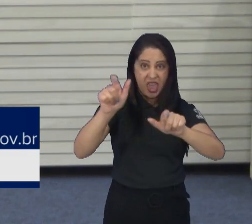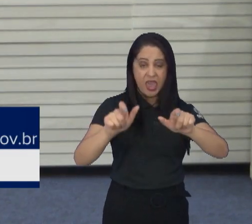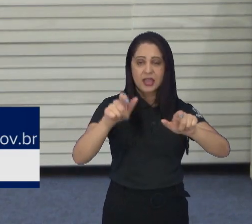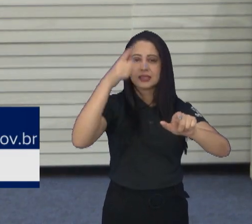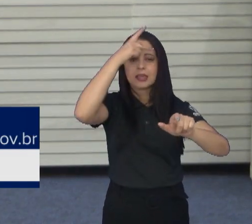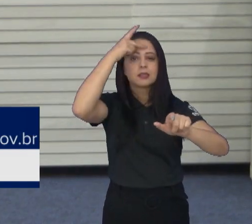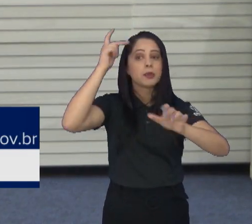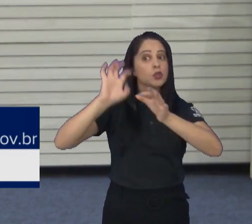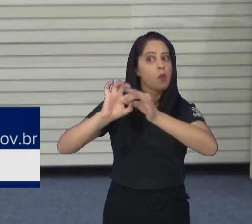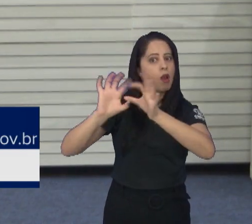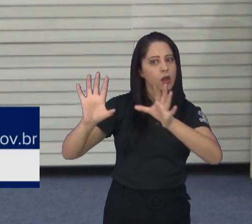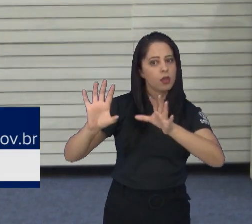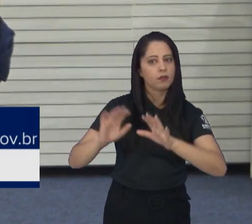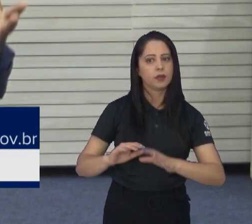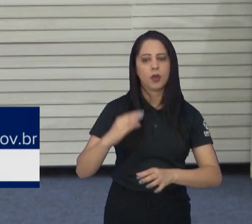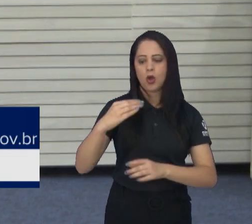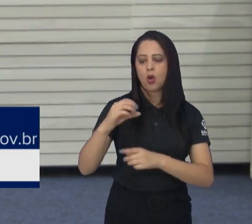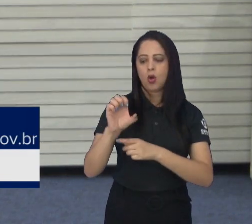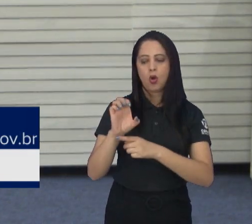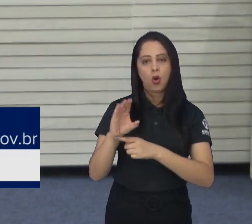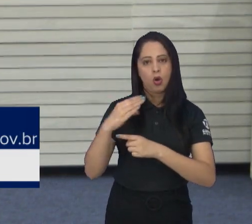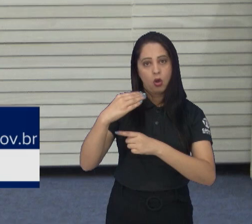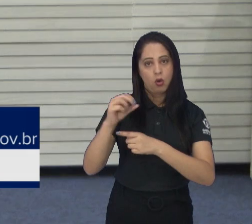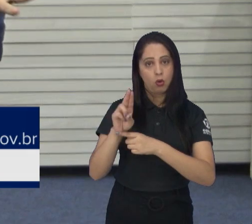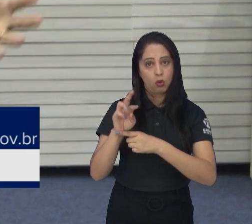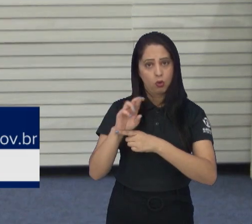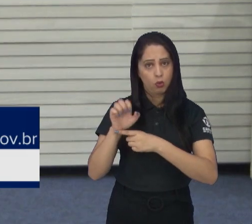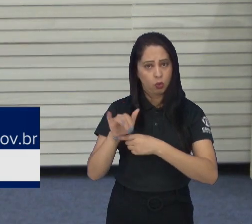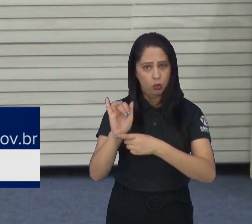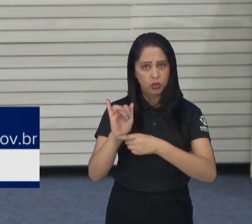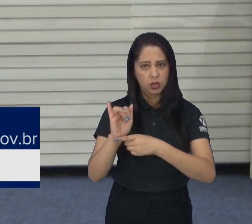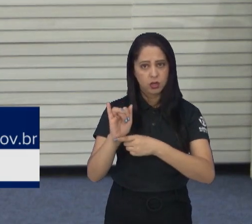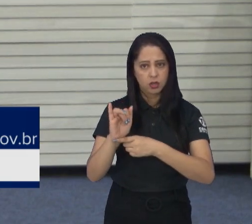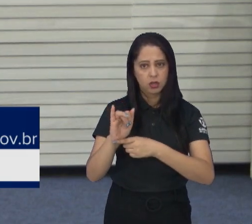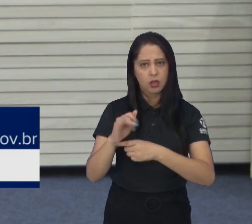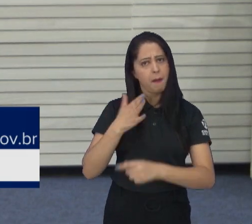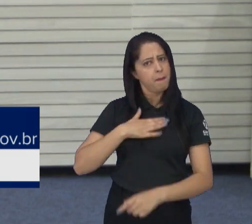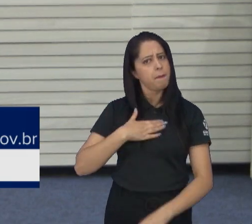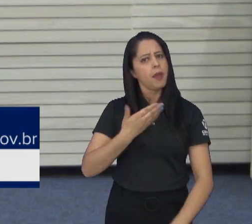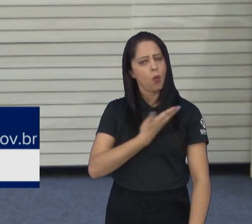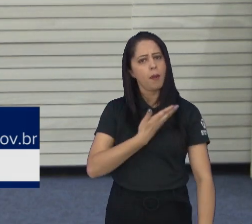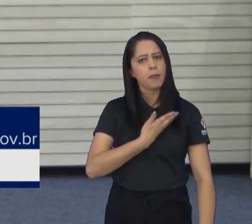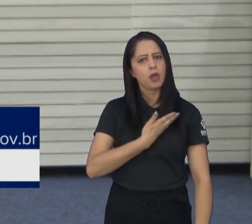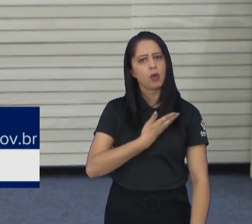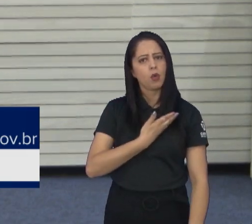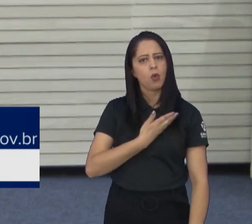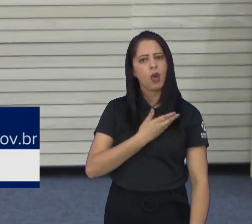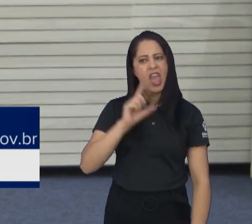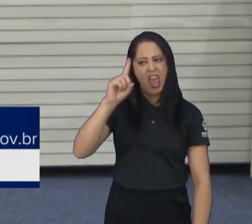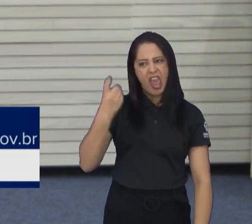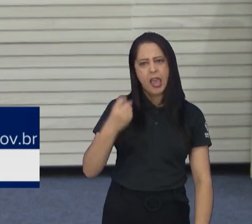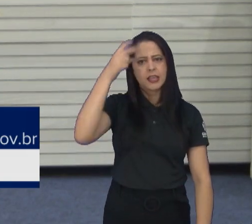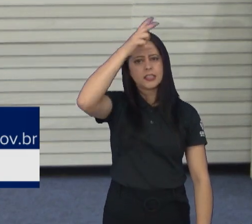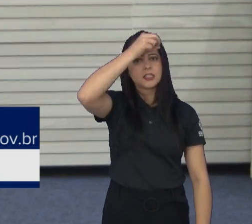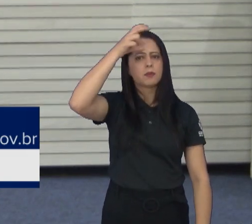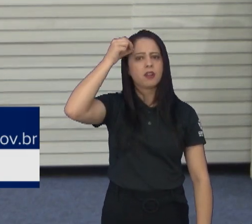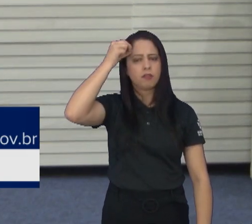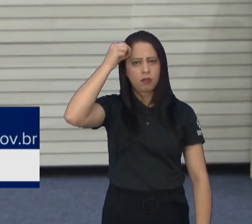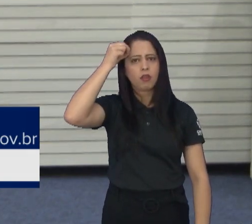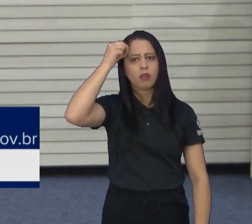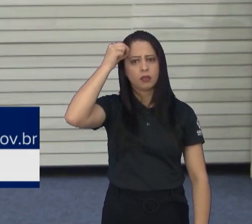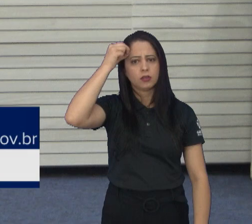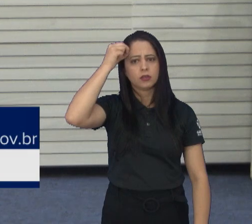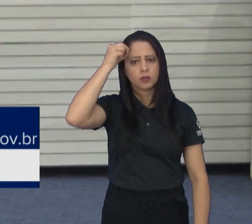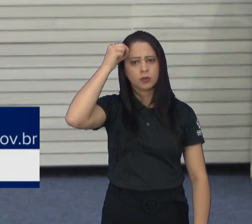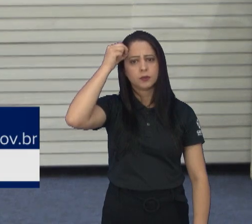Agora o seguinte, o Cury, eu não tenho procuração para falar do Cury, tá? Mas o Cury é um amigo meu. Foi excelente prefeito, até seria o meu candidato, né?